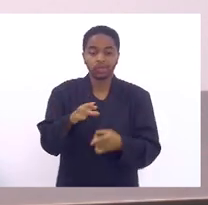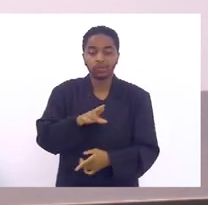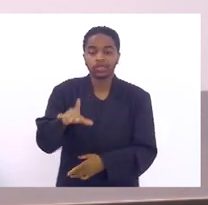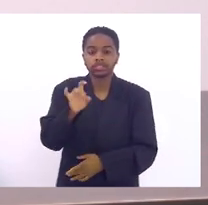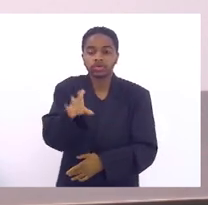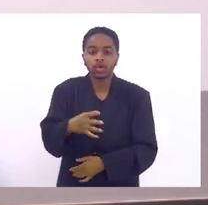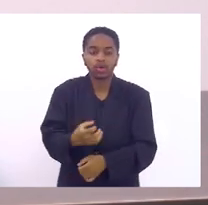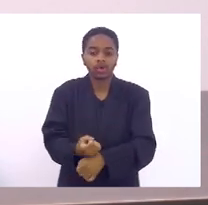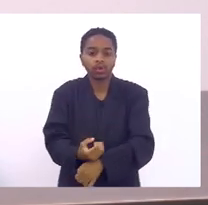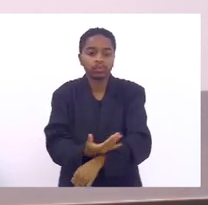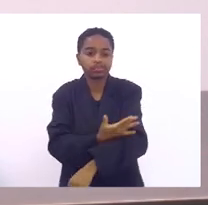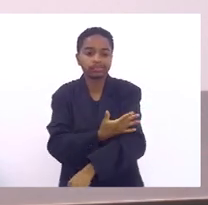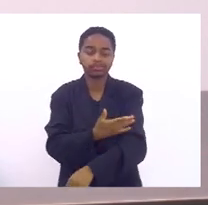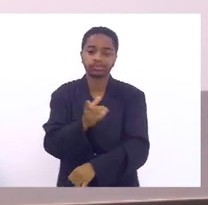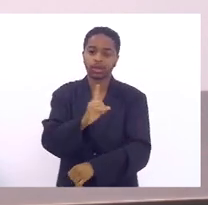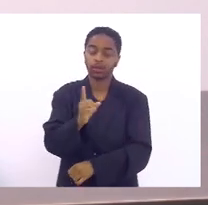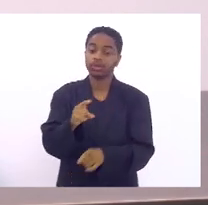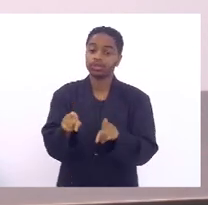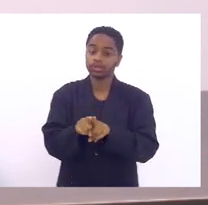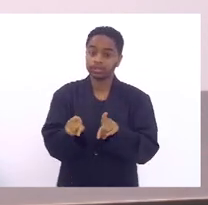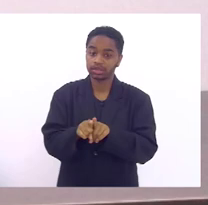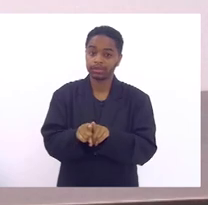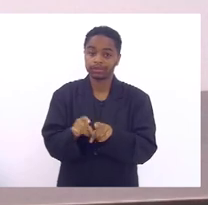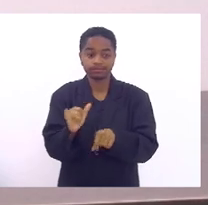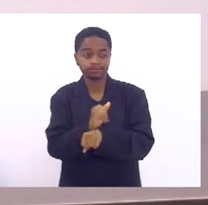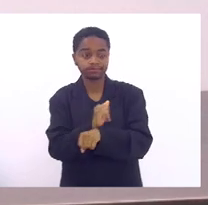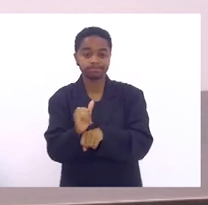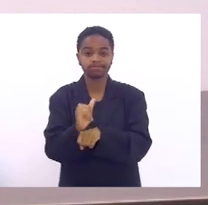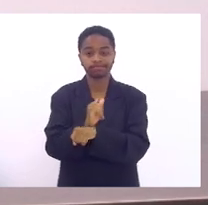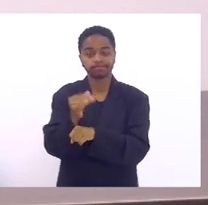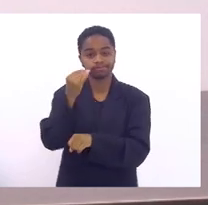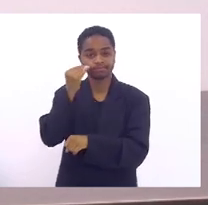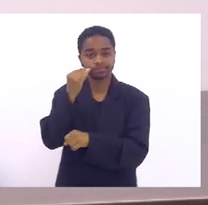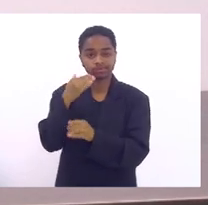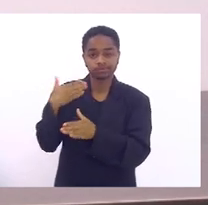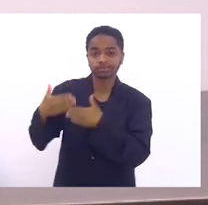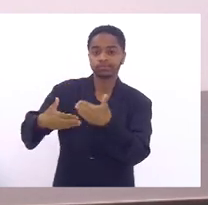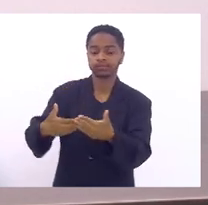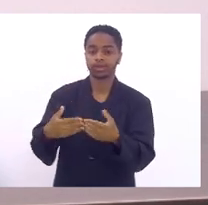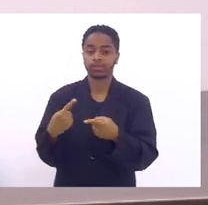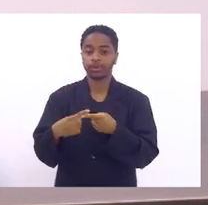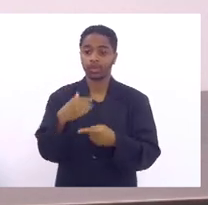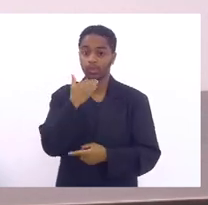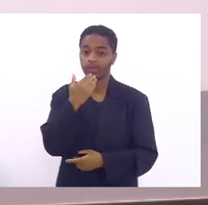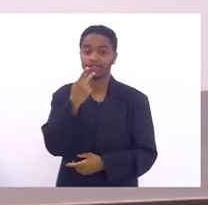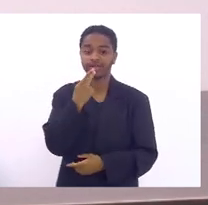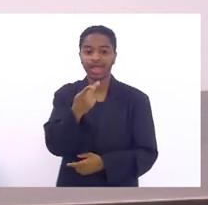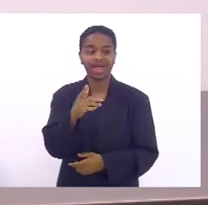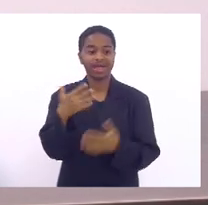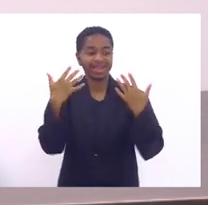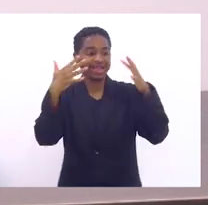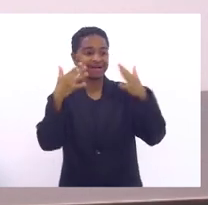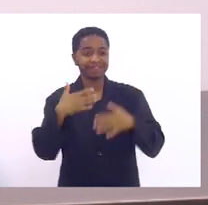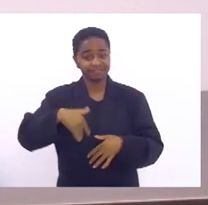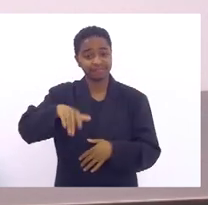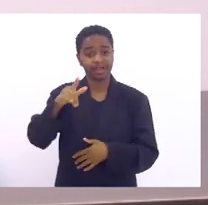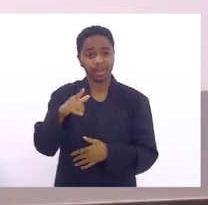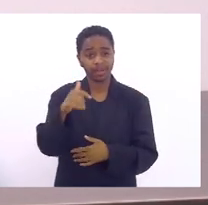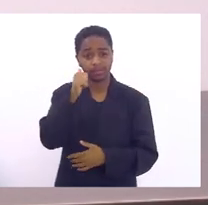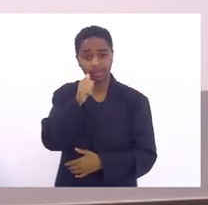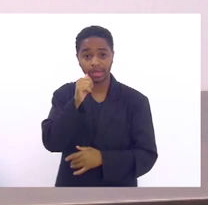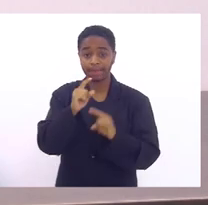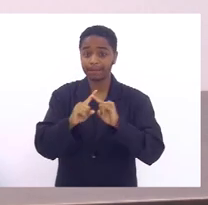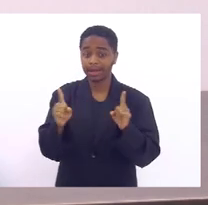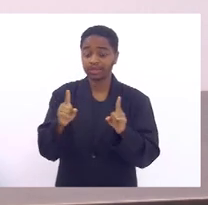emocional ou física é também meios né então assim não adianta a gente falar uhu vai mulher e não oferecer uma